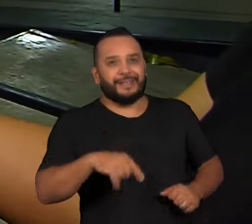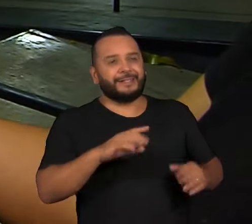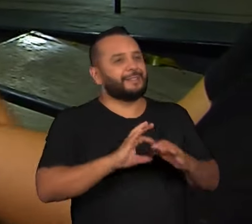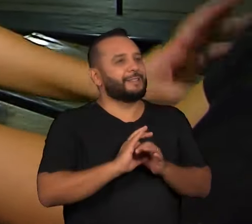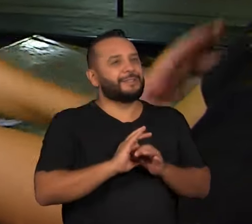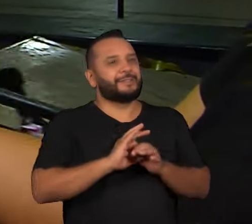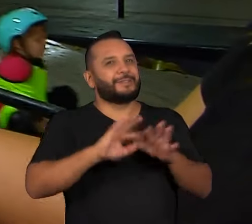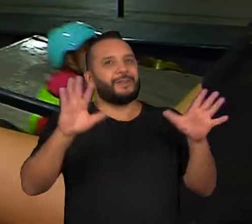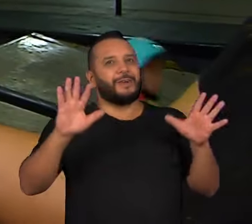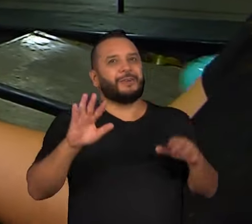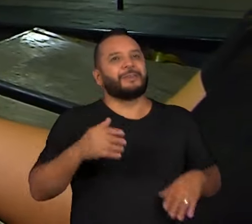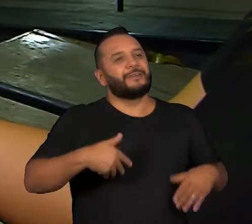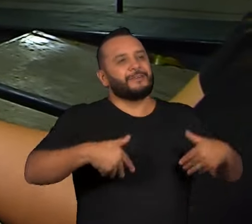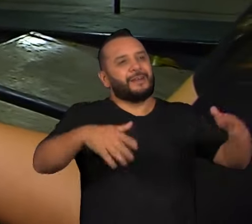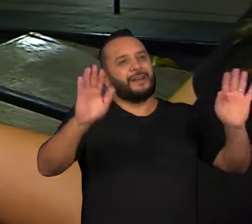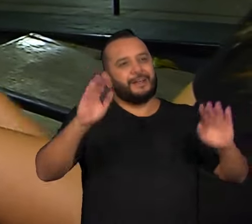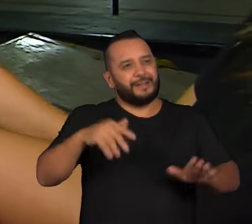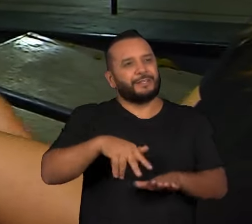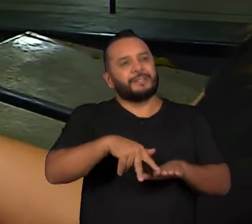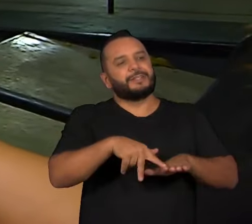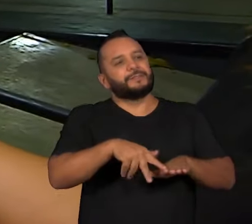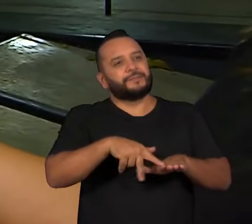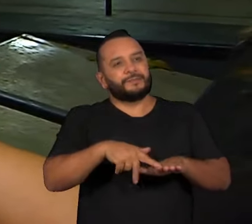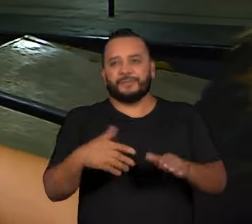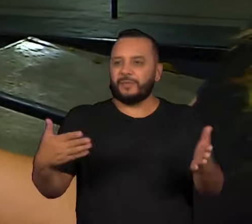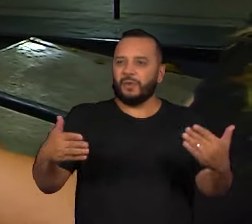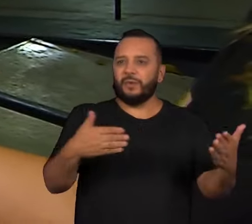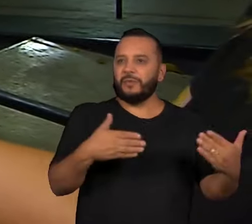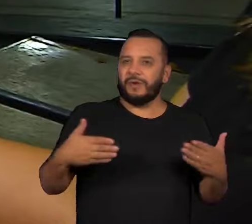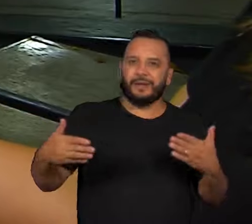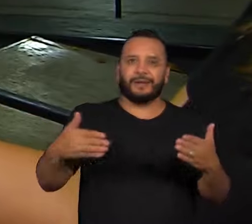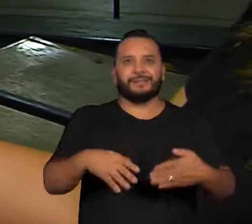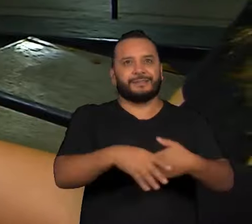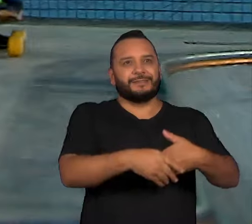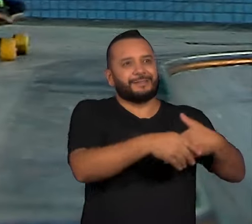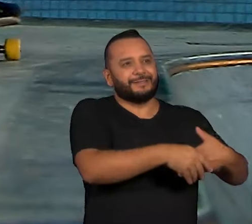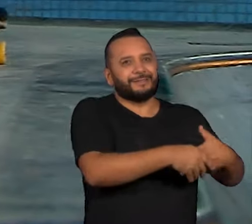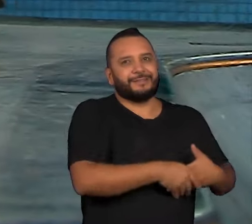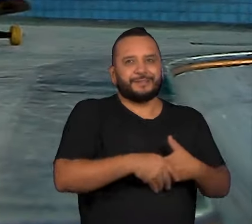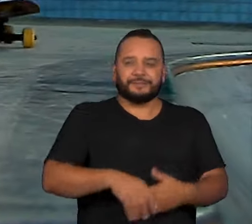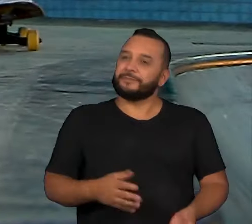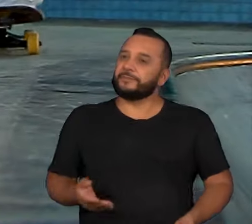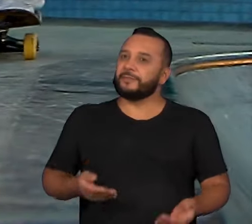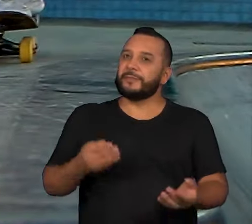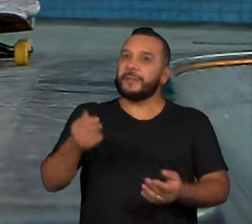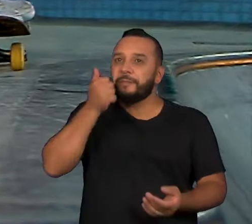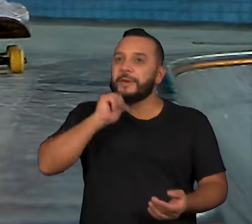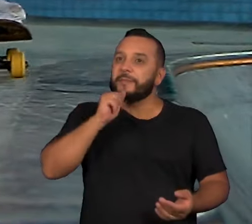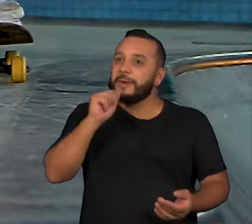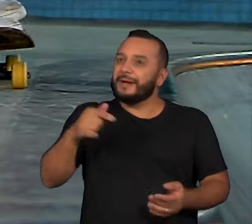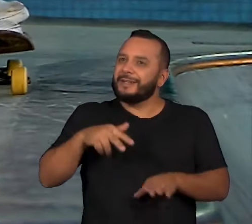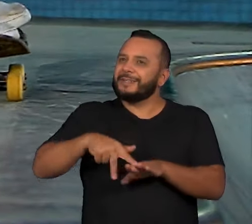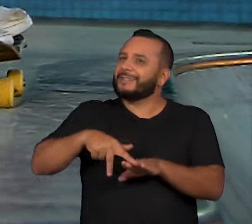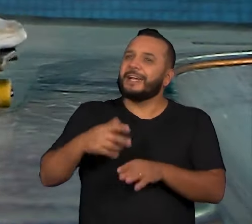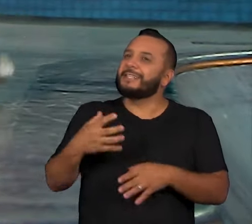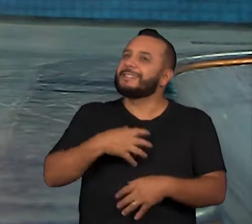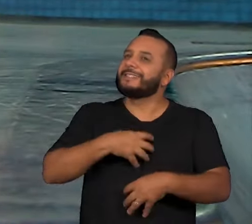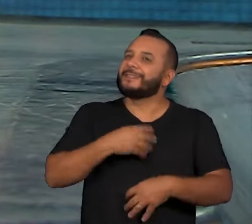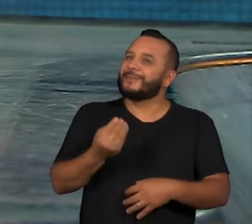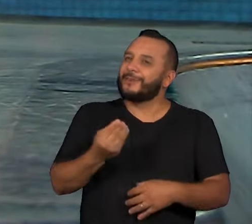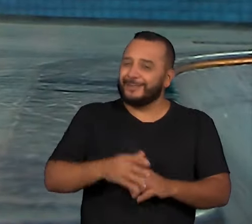elas vão, sobem, descem, fala com todo mundo, sai cumprimentando todo mundo. Como é que foi ver sua mãe no skate? Ai, foi